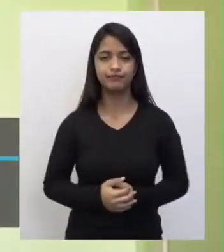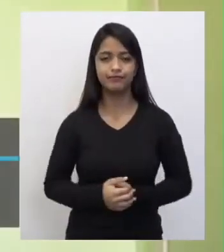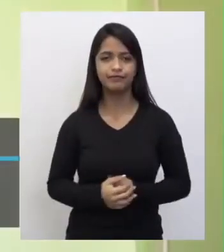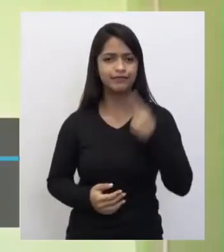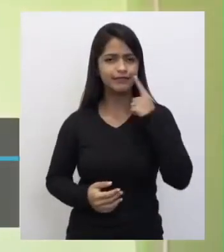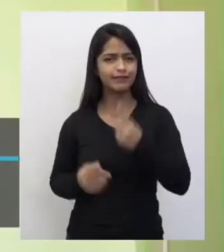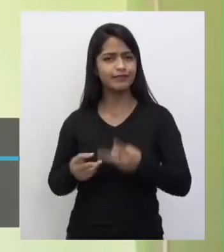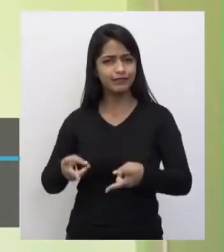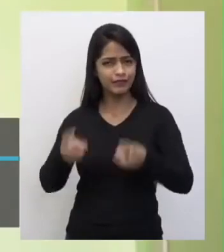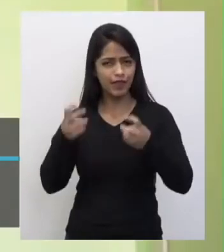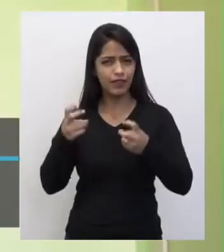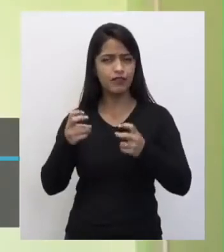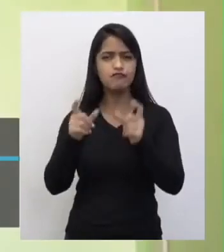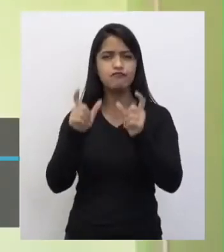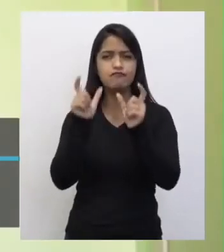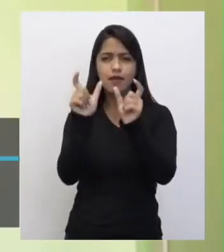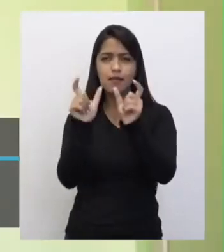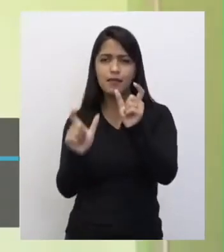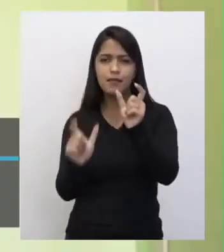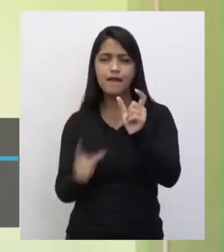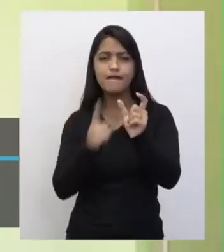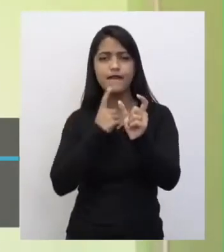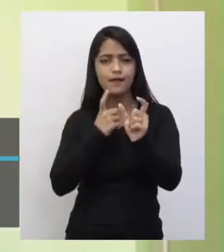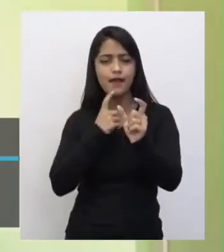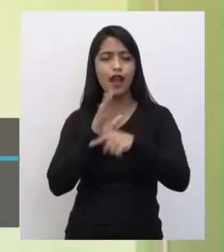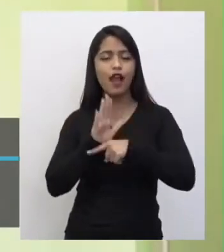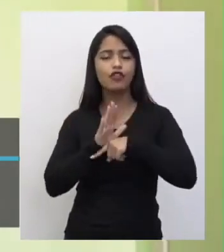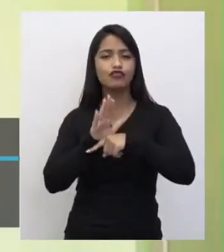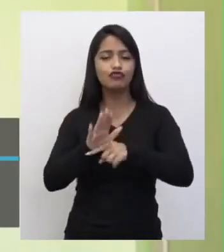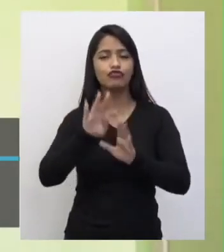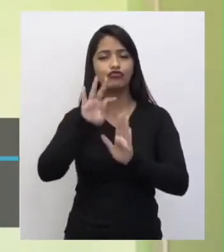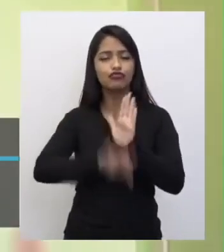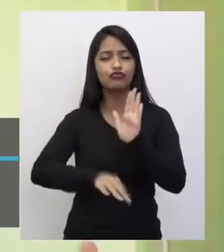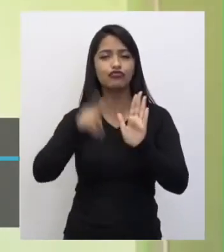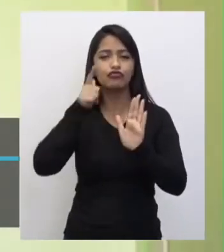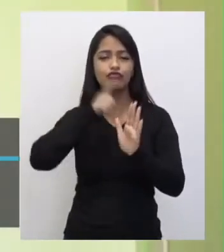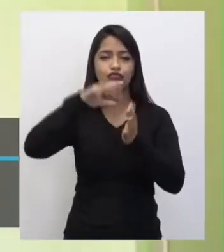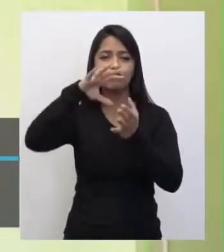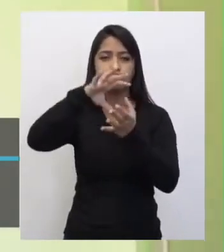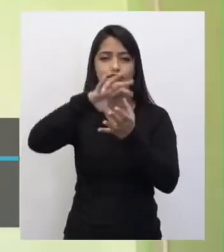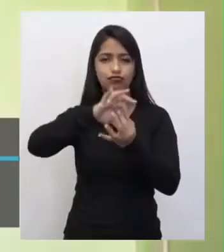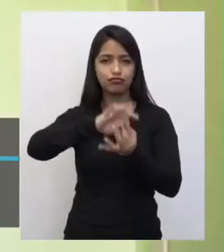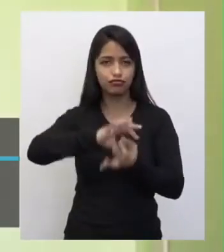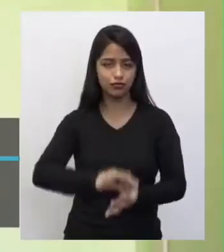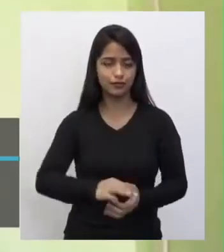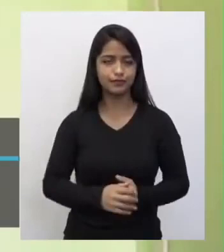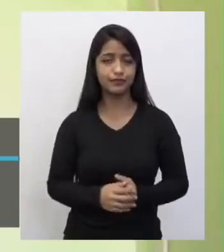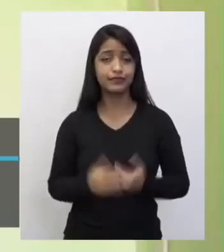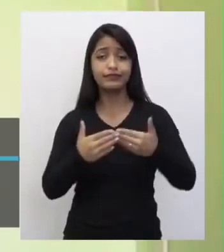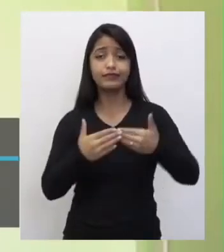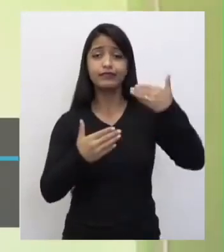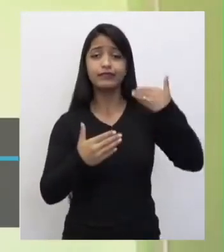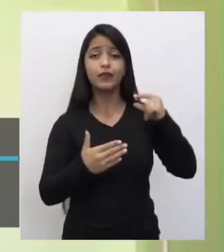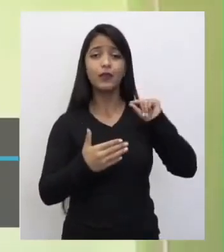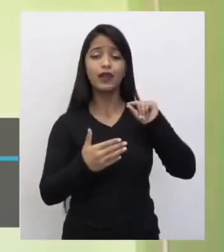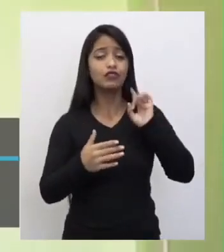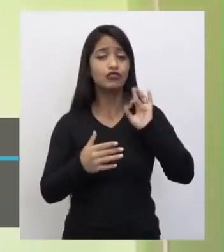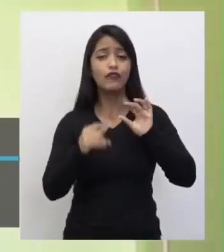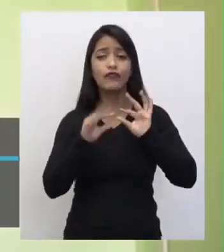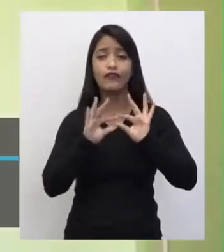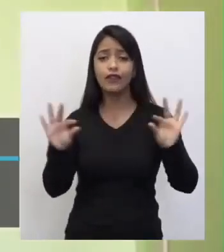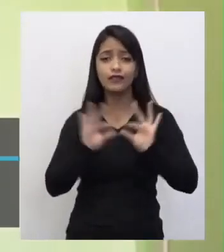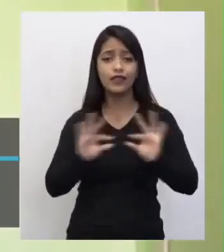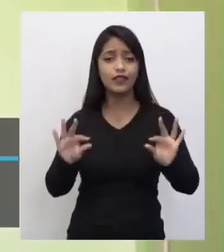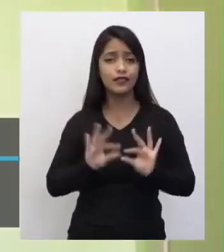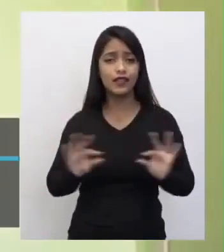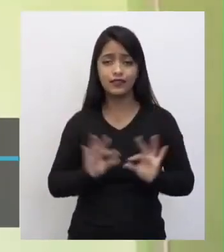que os marcadores textuais fazem num texto, né? Então, antes nós tínhamos apenas um amontoado de frases,